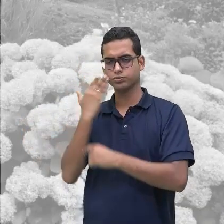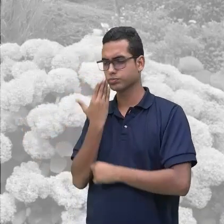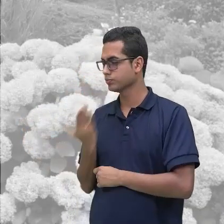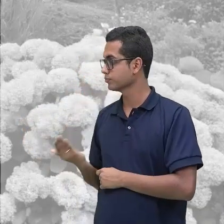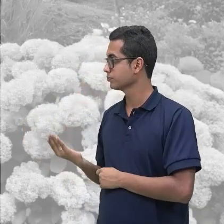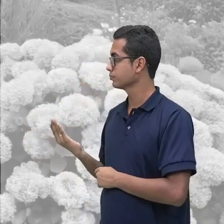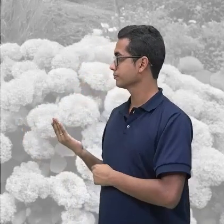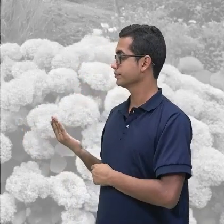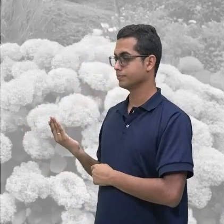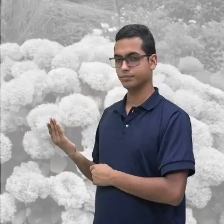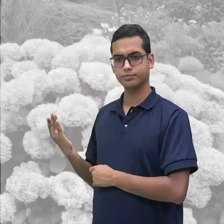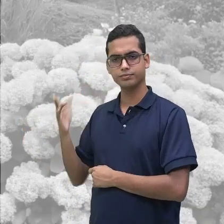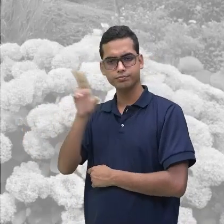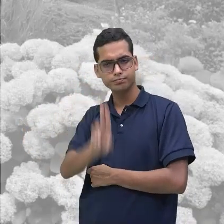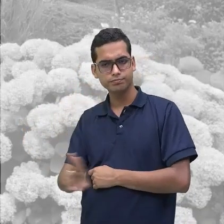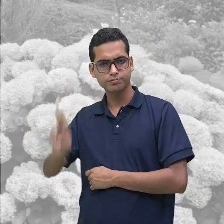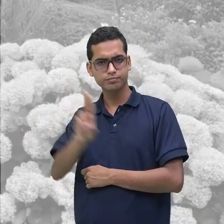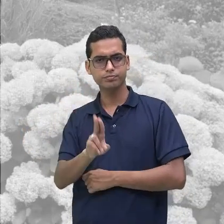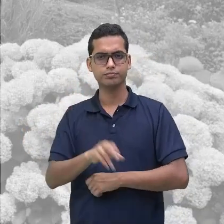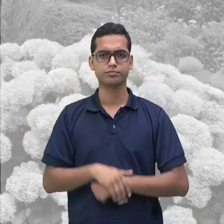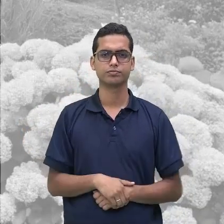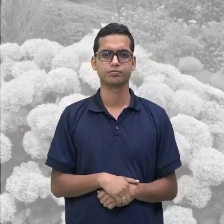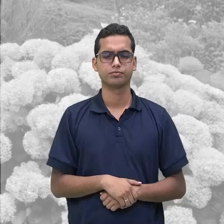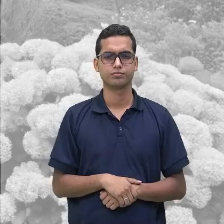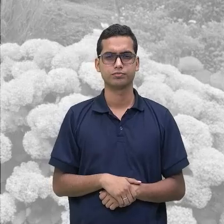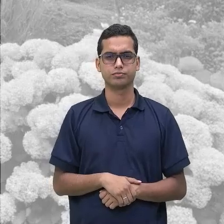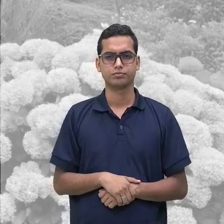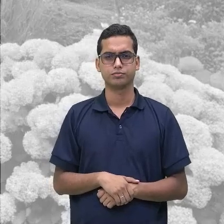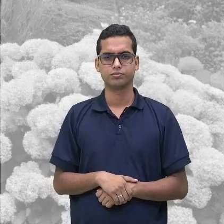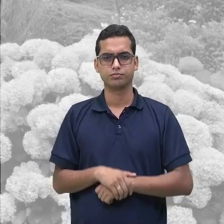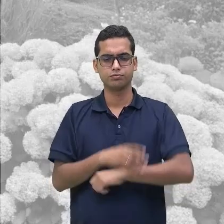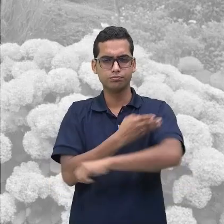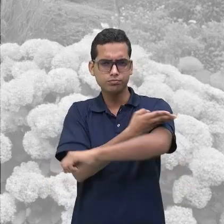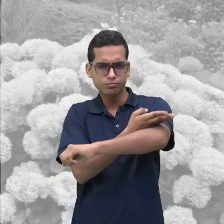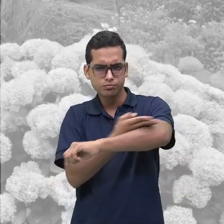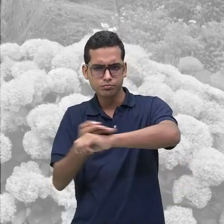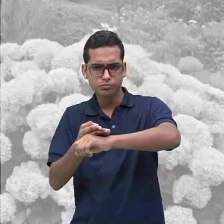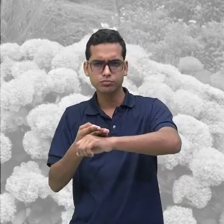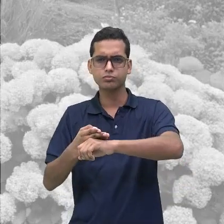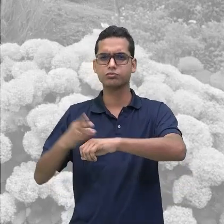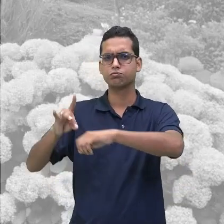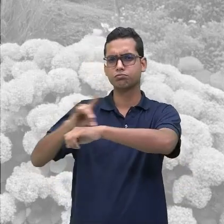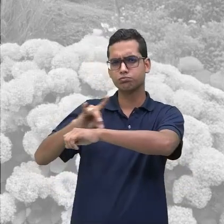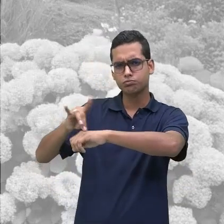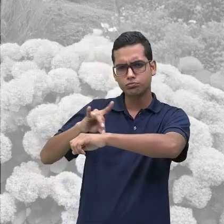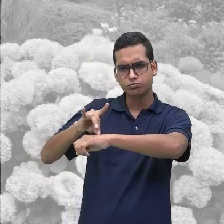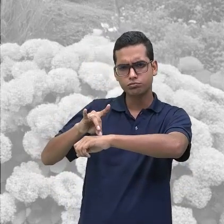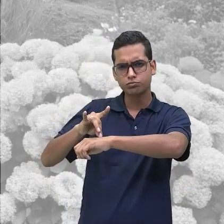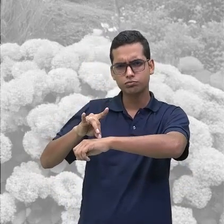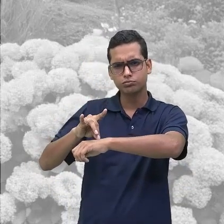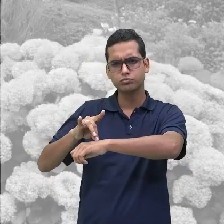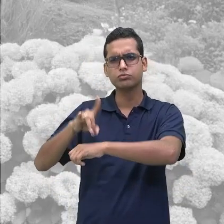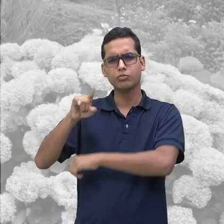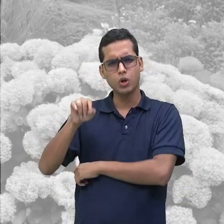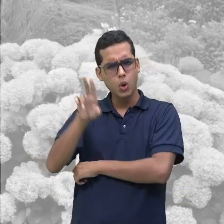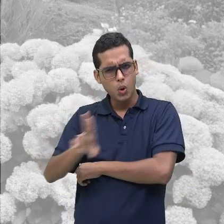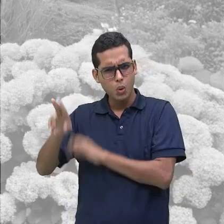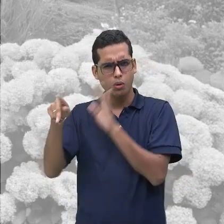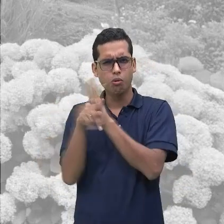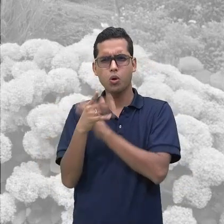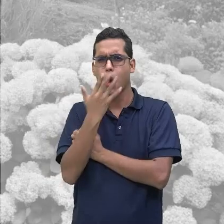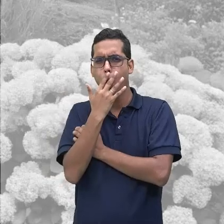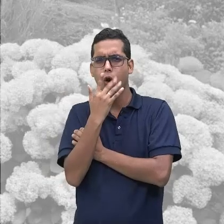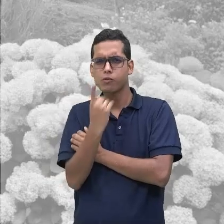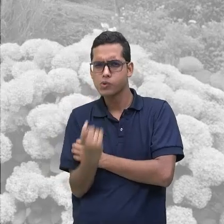Que vai ser utilizado, mas o branco e o preto, ele não é utilizado como monocromia. Ele vai dar a